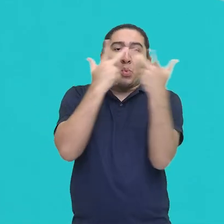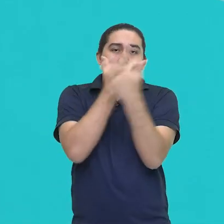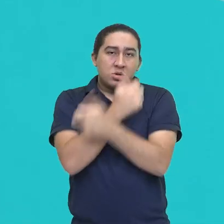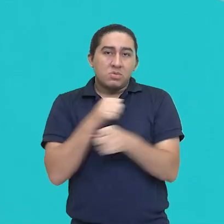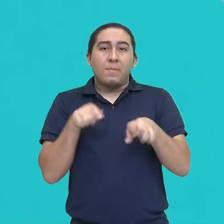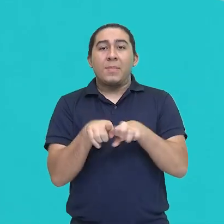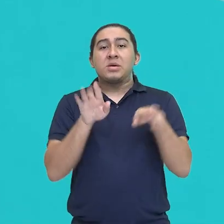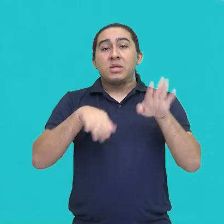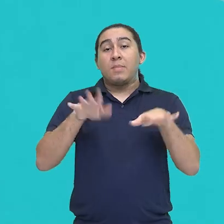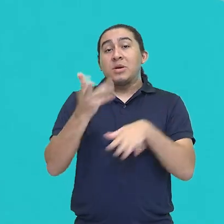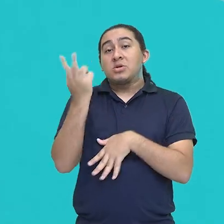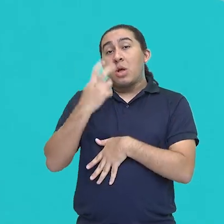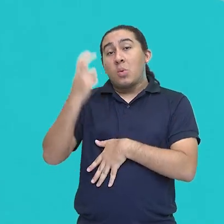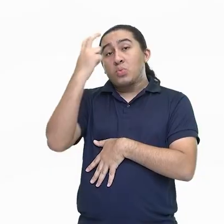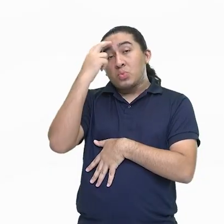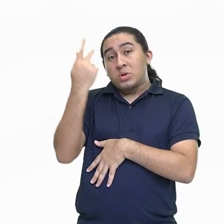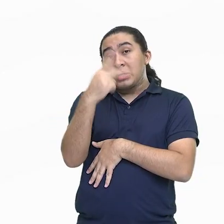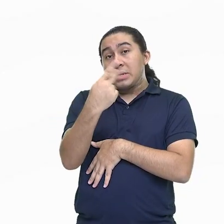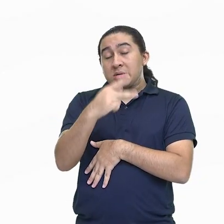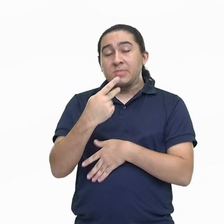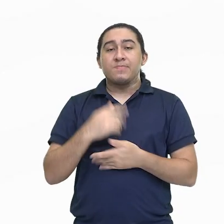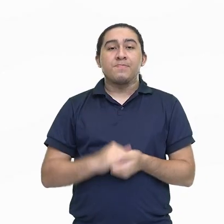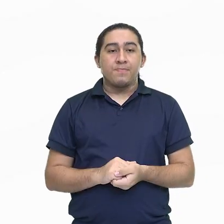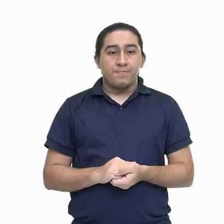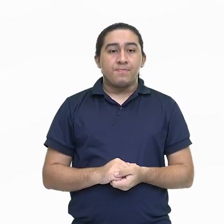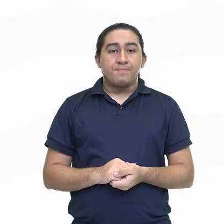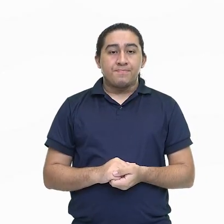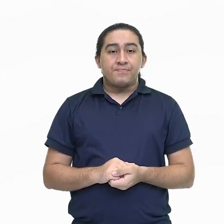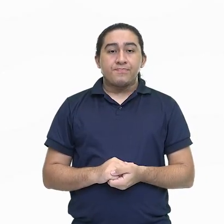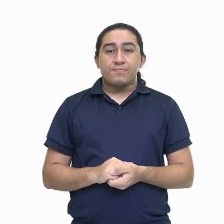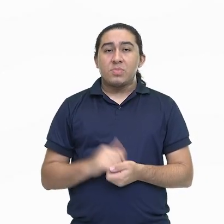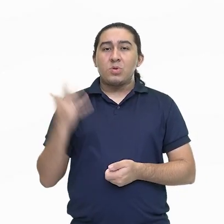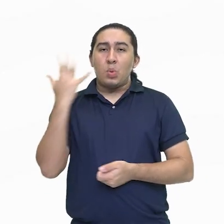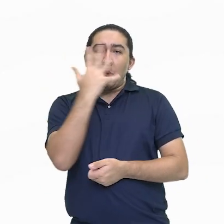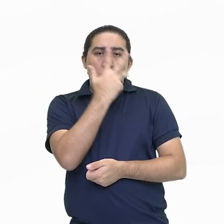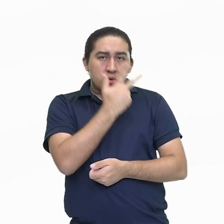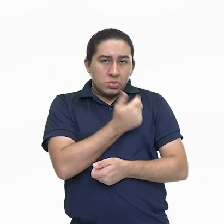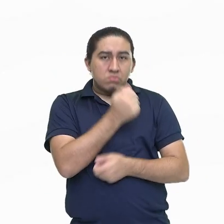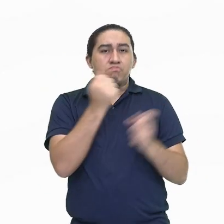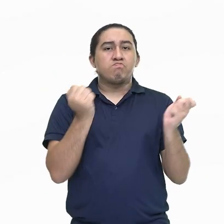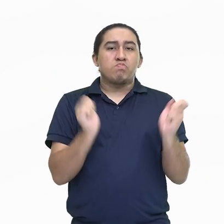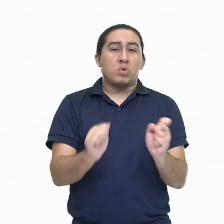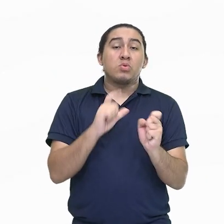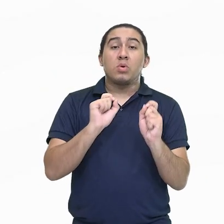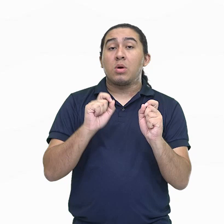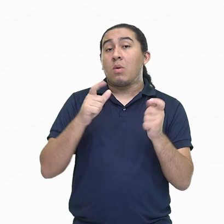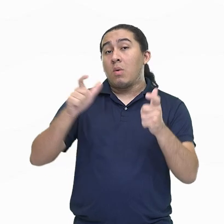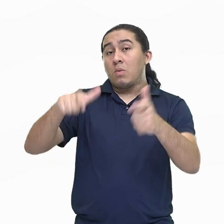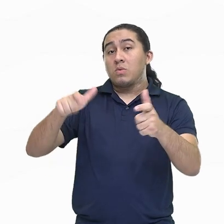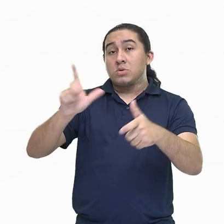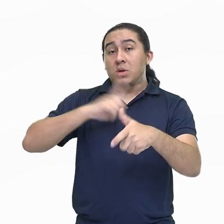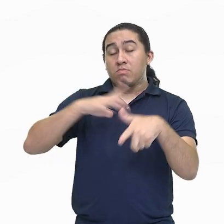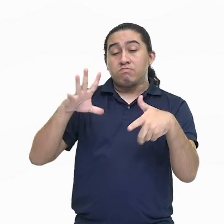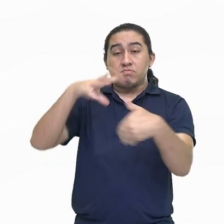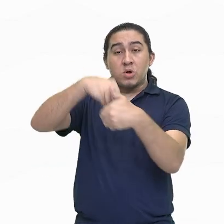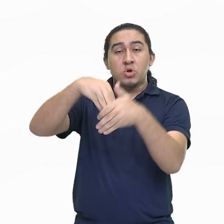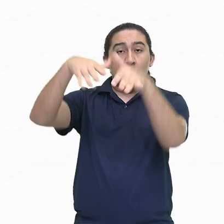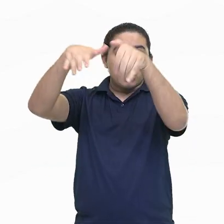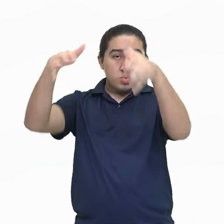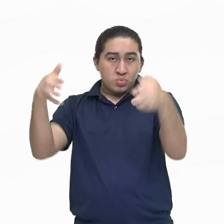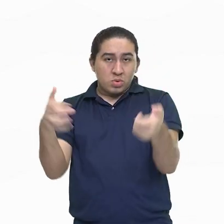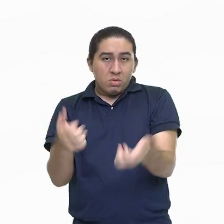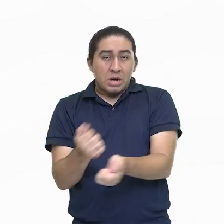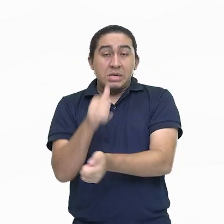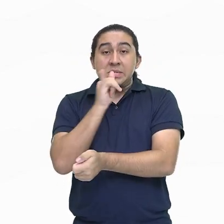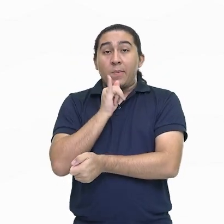cultura deles. A beleza, na concepção dos gregos, pode ser apreciada na escultura, que mostra o corpo de um jovem